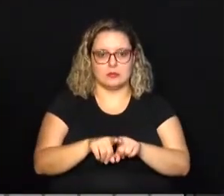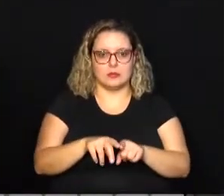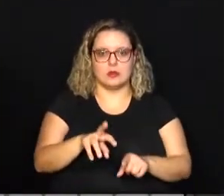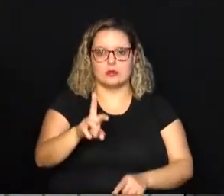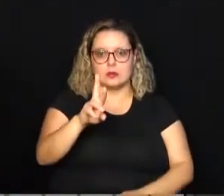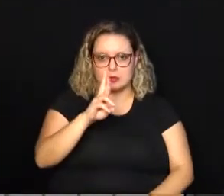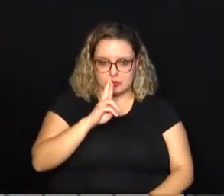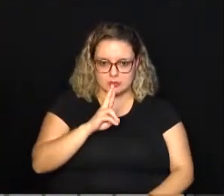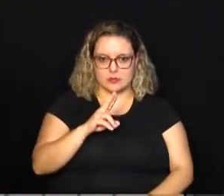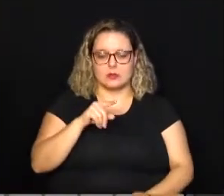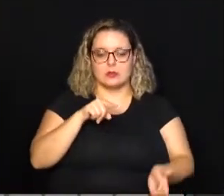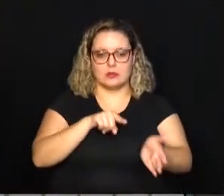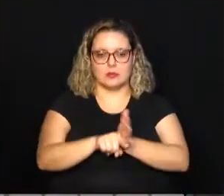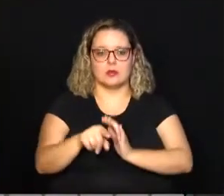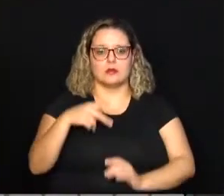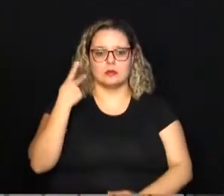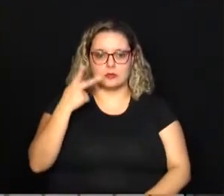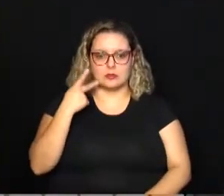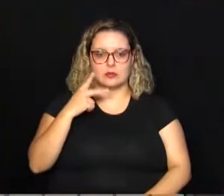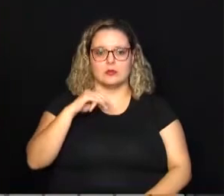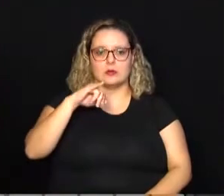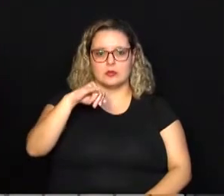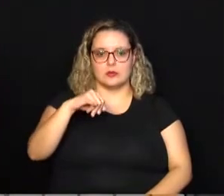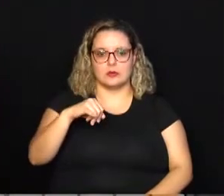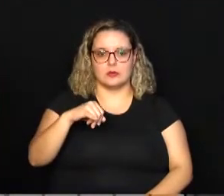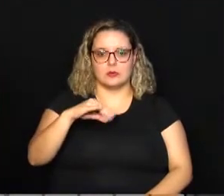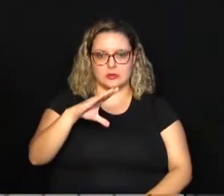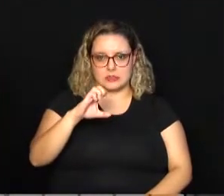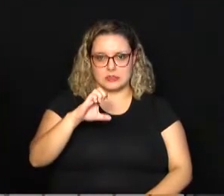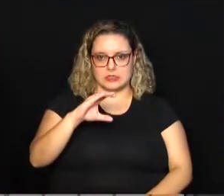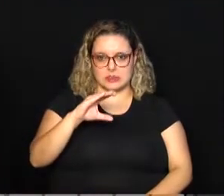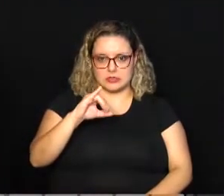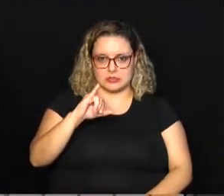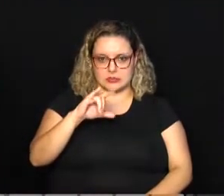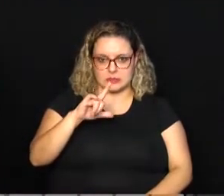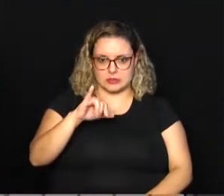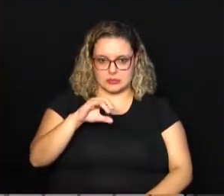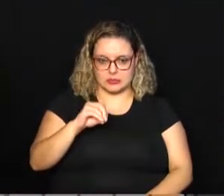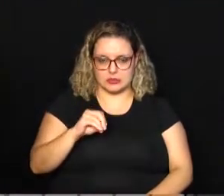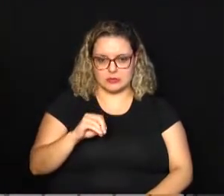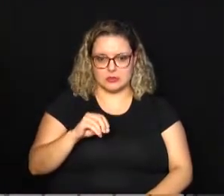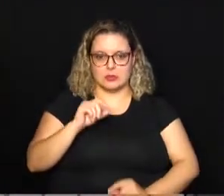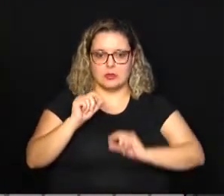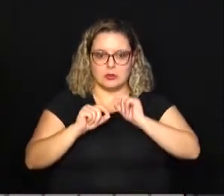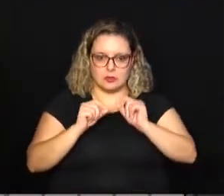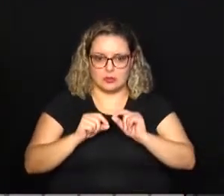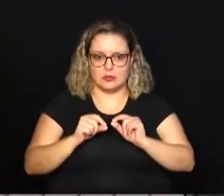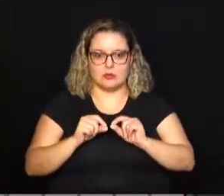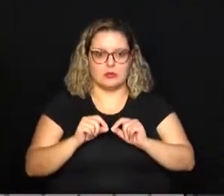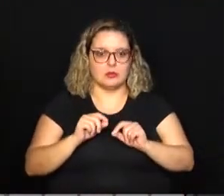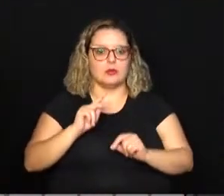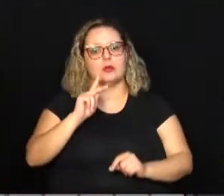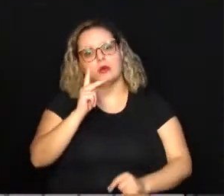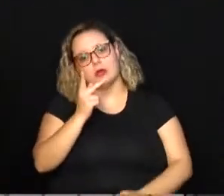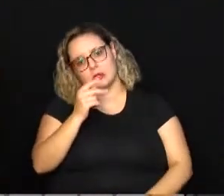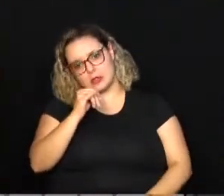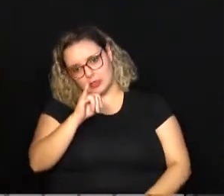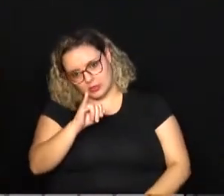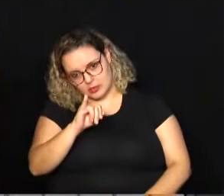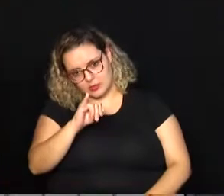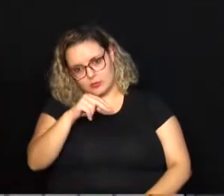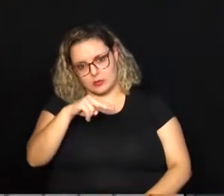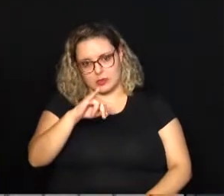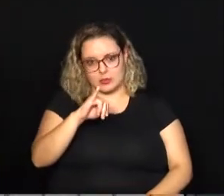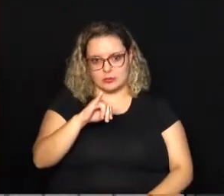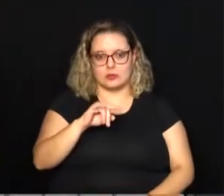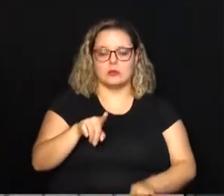com as perguntas do amigo e vereador Cecílio, no que diz respeito à influenza e Covid. Nós